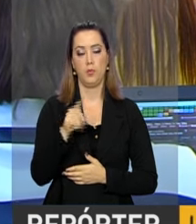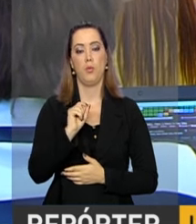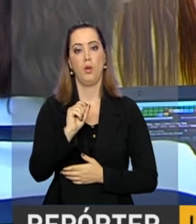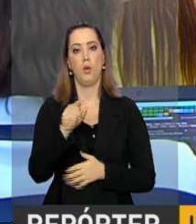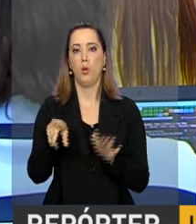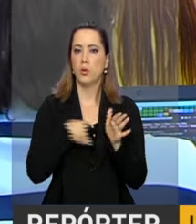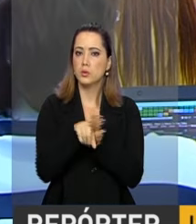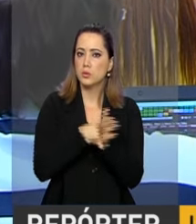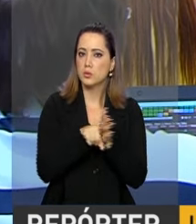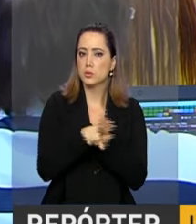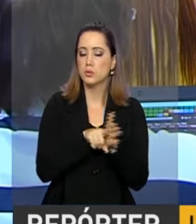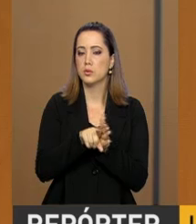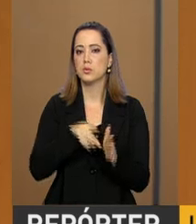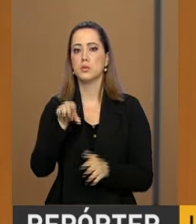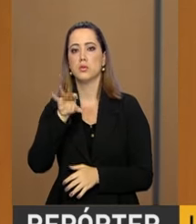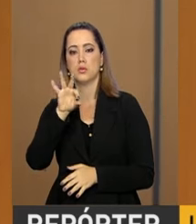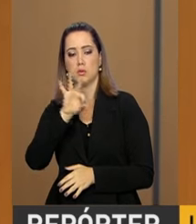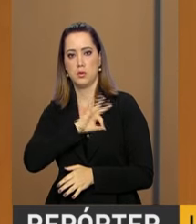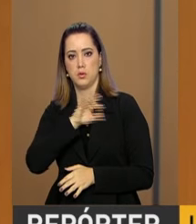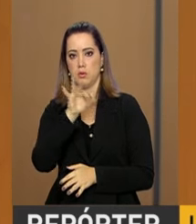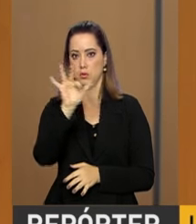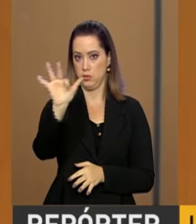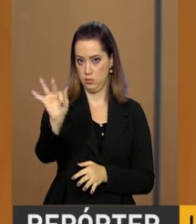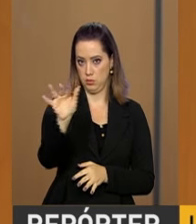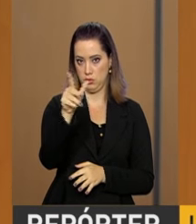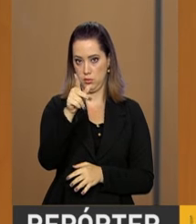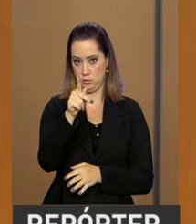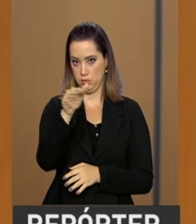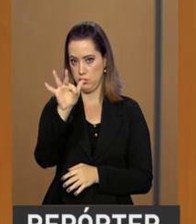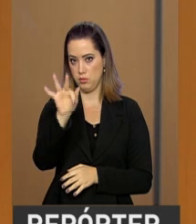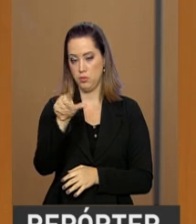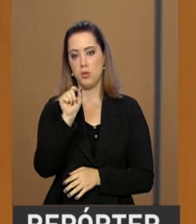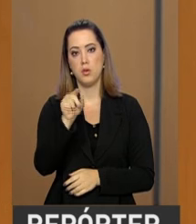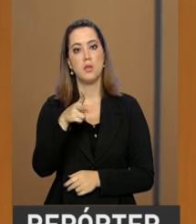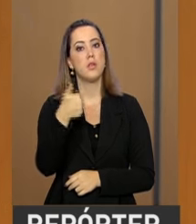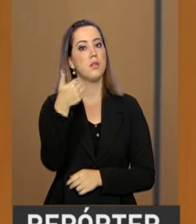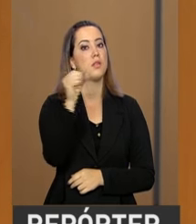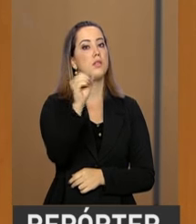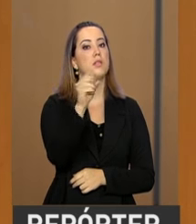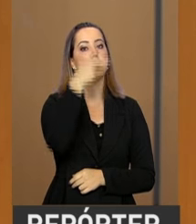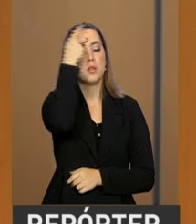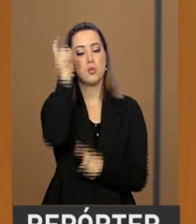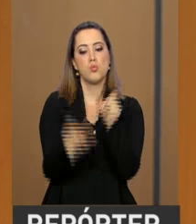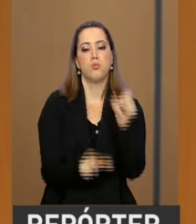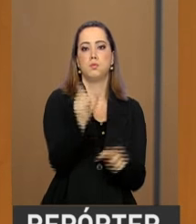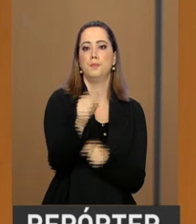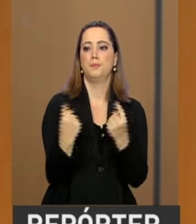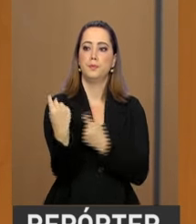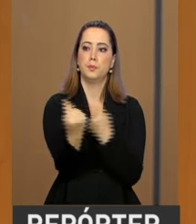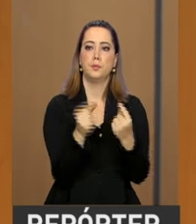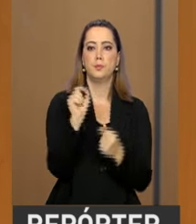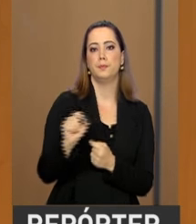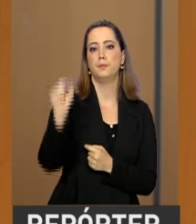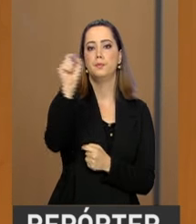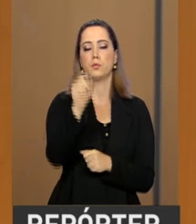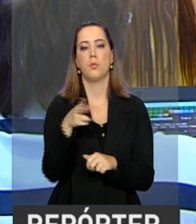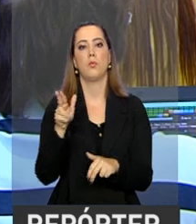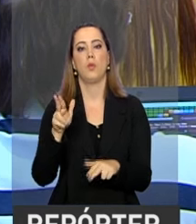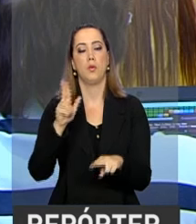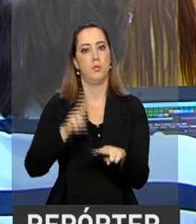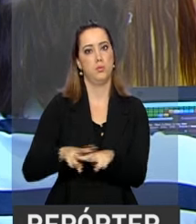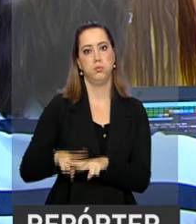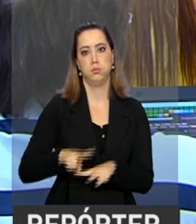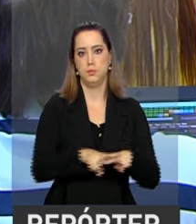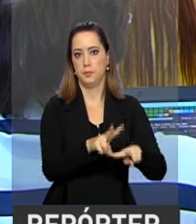foi realizada em 10 estados. Foram 12 mandados. 10 pessoas foram presas. O suposto líder do grupo em Curitiba.